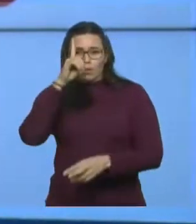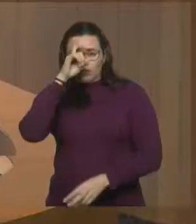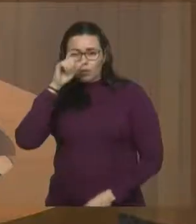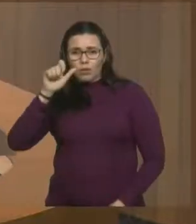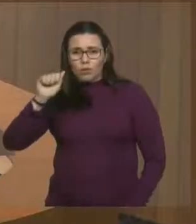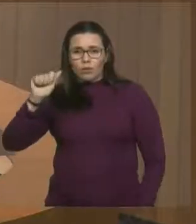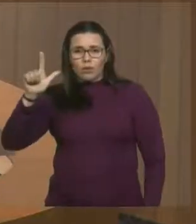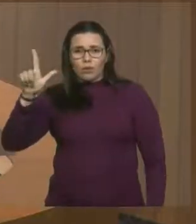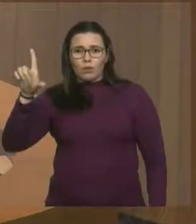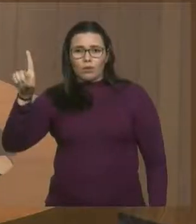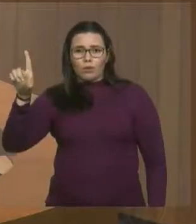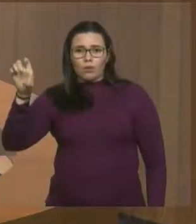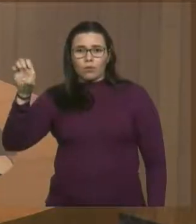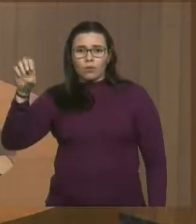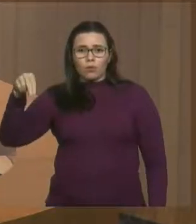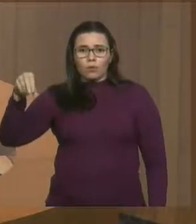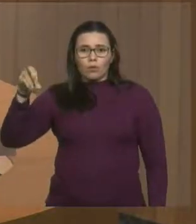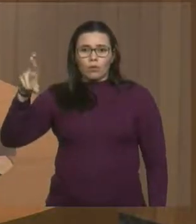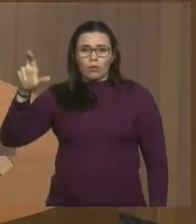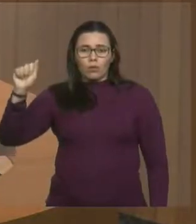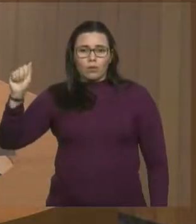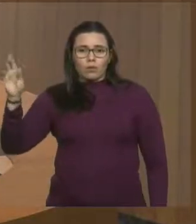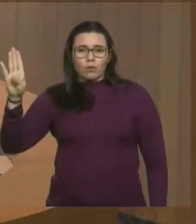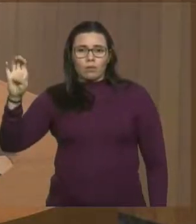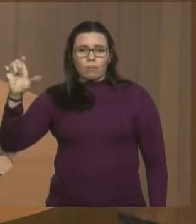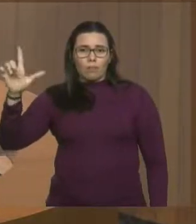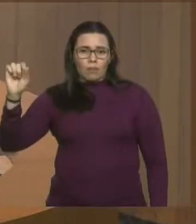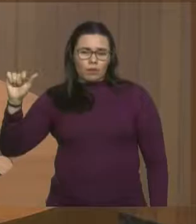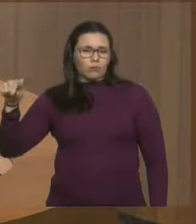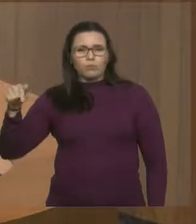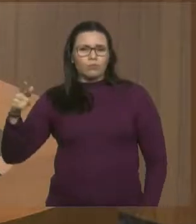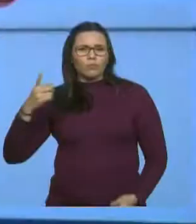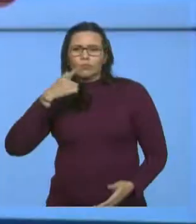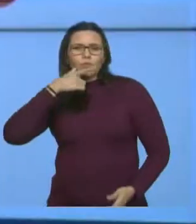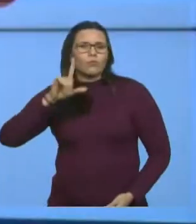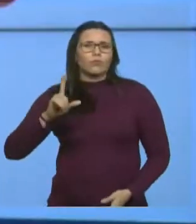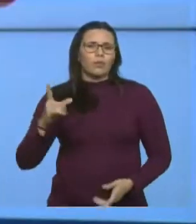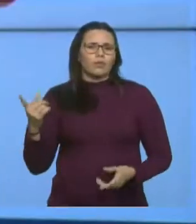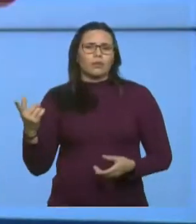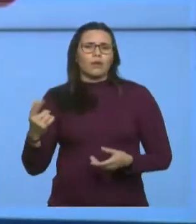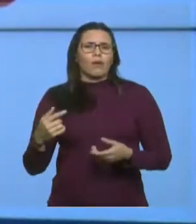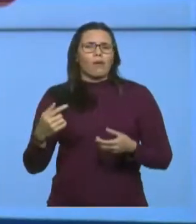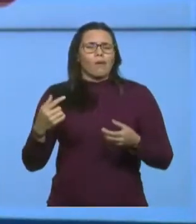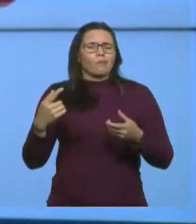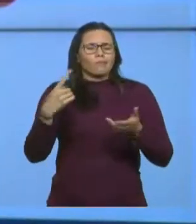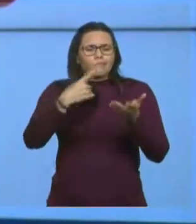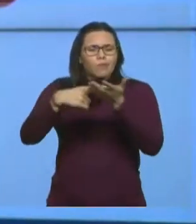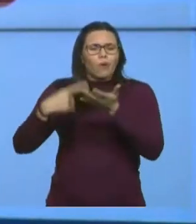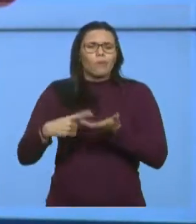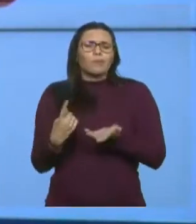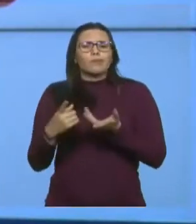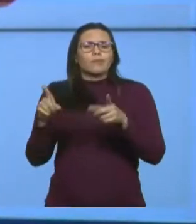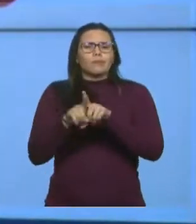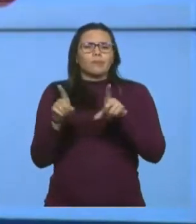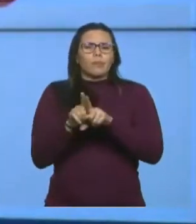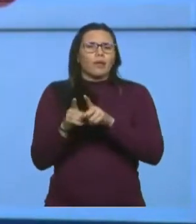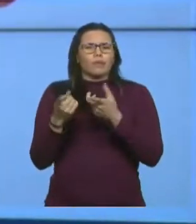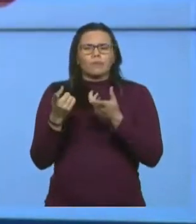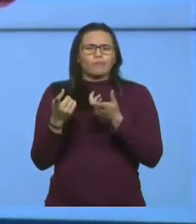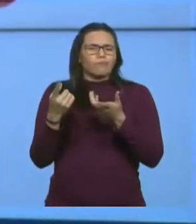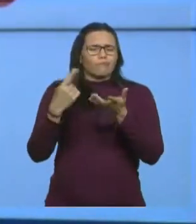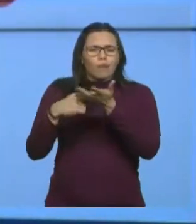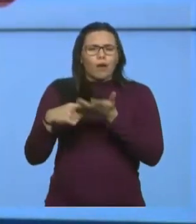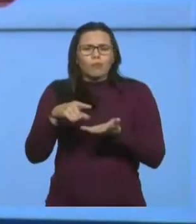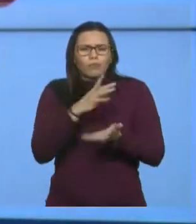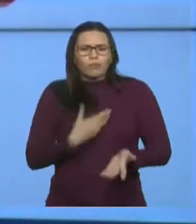conseguem chegar a um entendimento com o governo do Estado, o que foi que aconteceu? Não tem uma definição da execução do orçamento